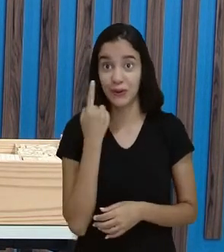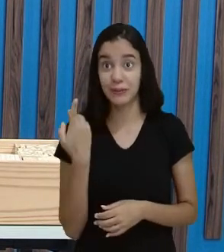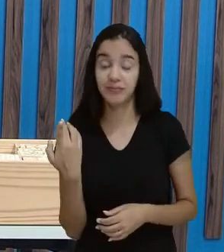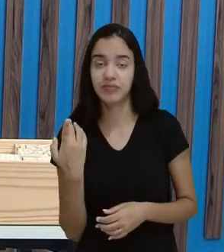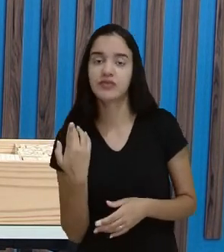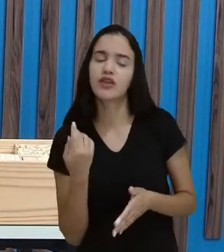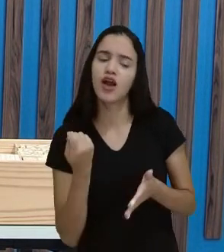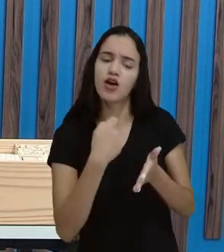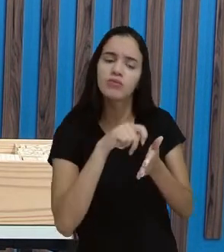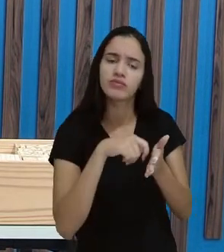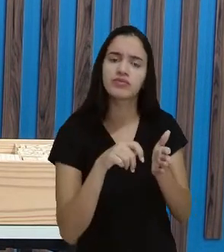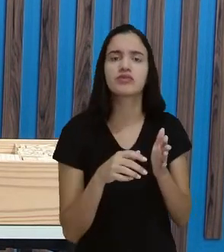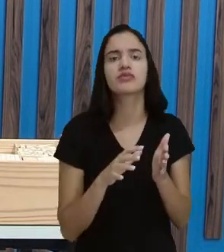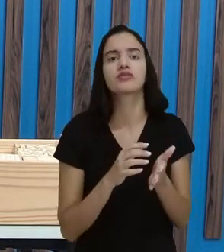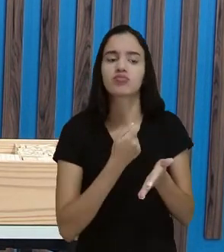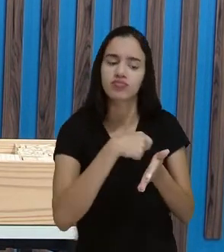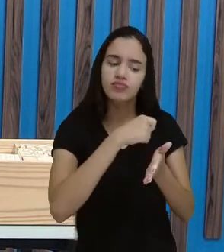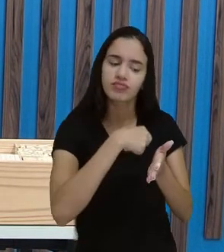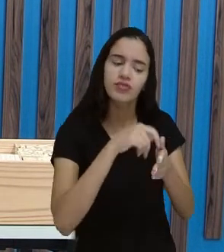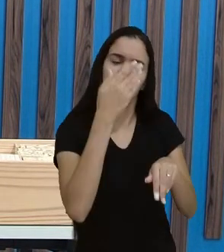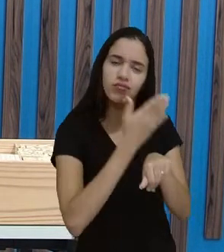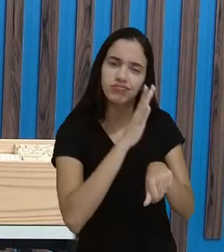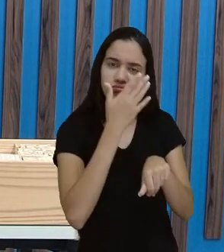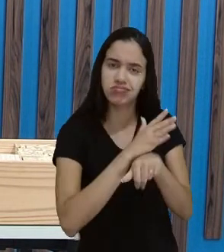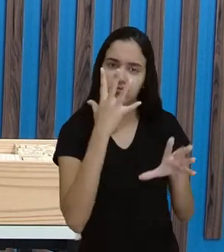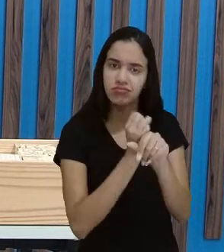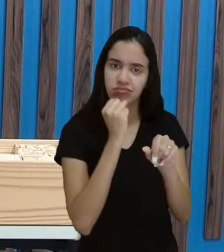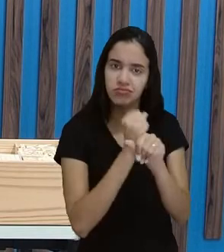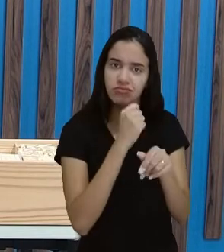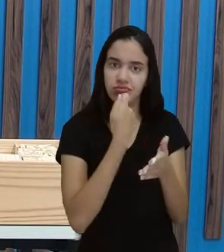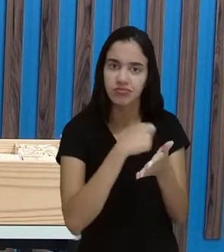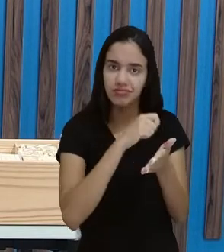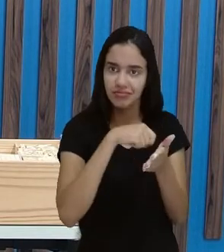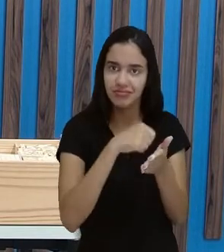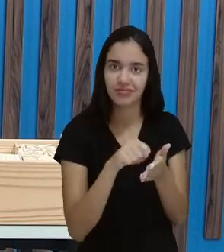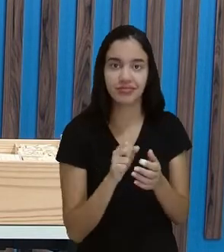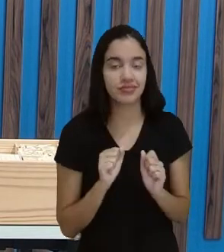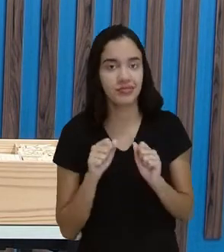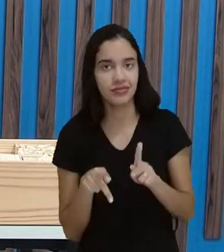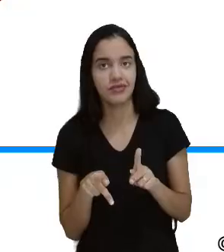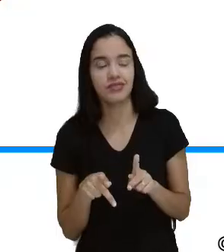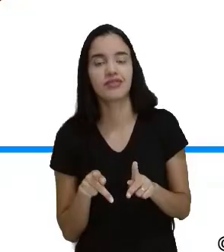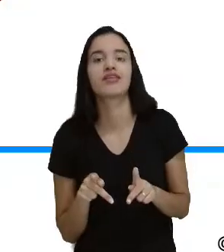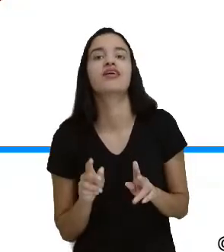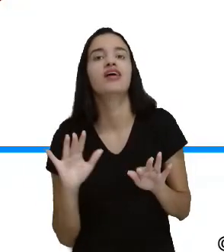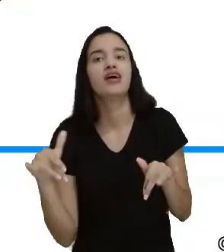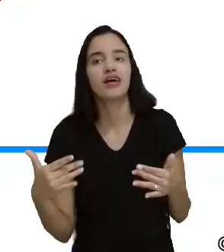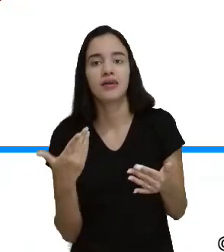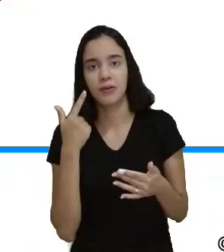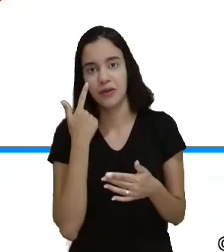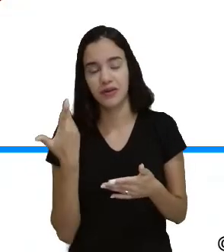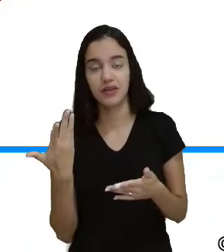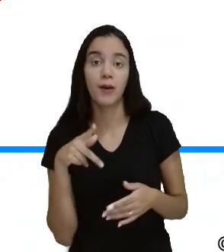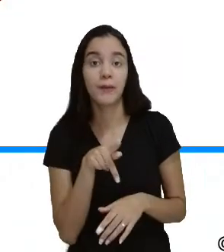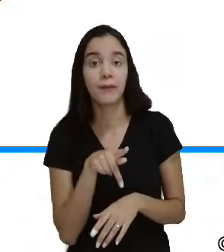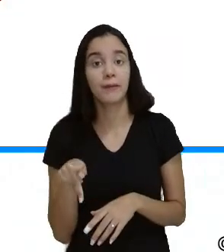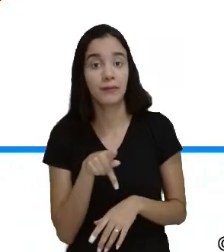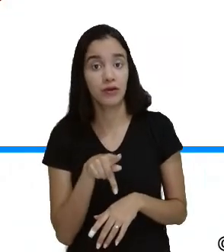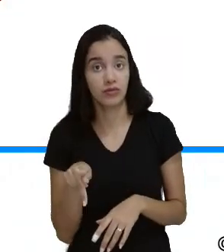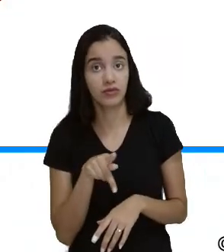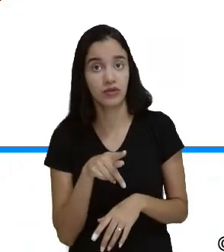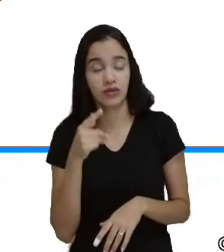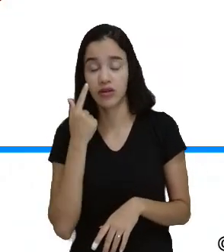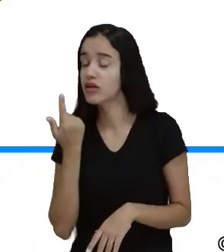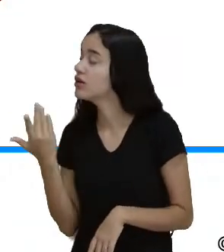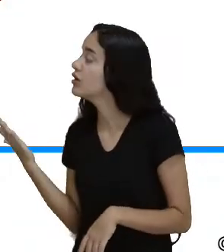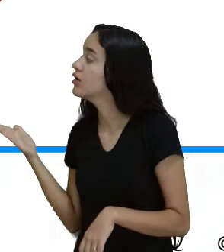registre tudo no caderno, faça os cálculos direitinho aí no caderno, tá certo? e o template para os professores.